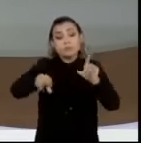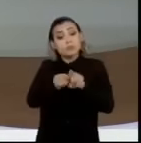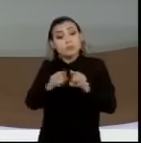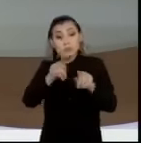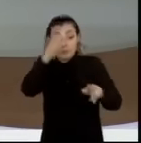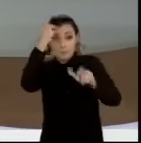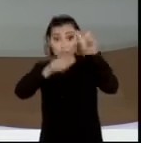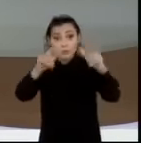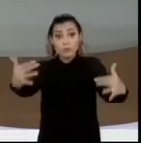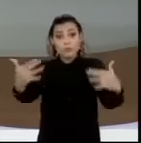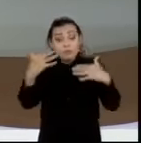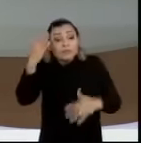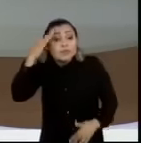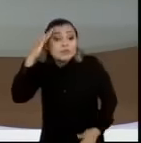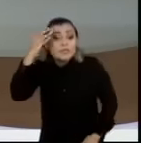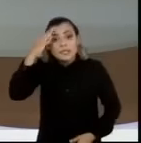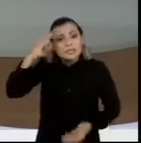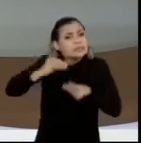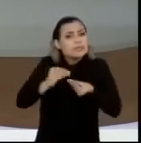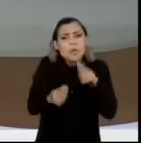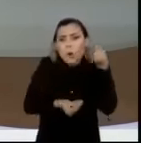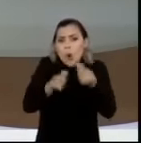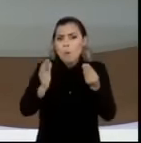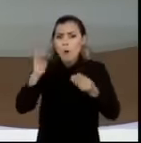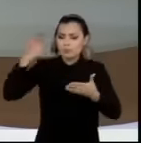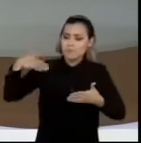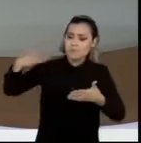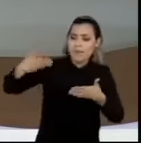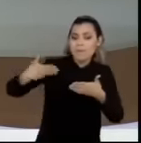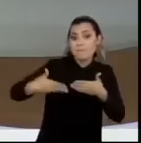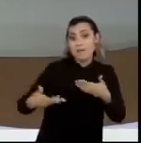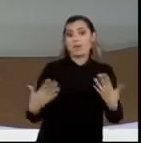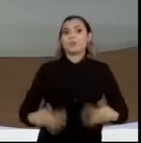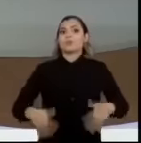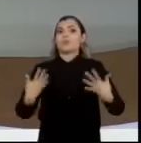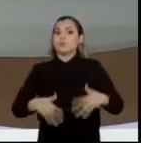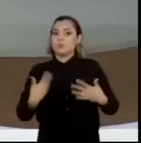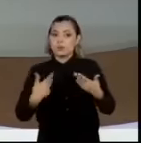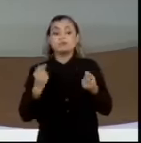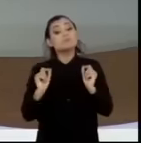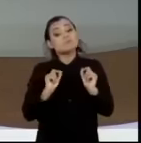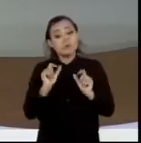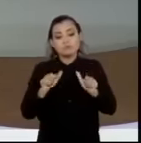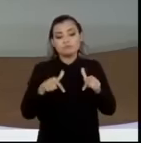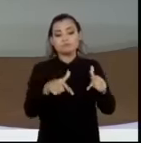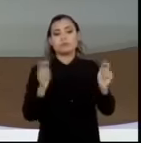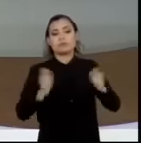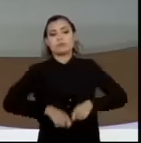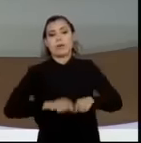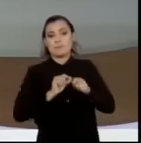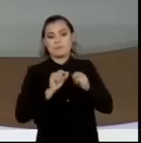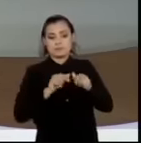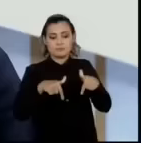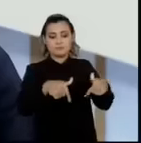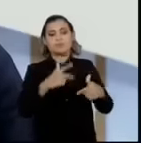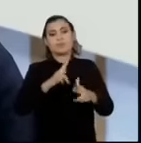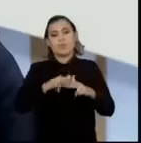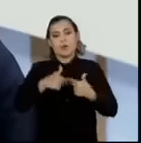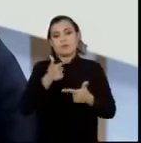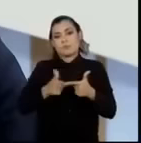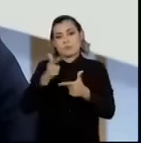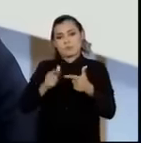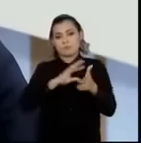que está tentando entender um pouquinho a amplitude e o que pode ser feito diante dessa crise